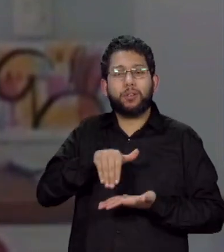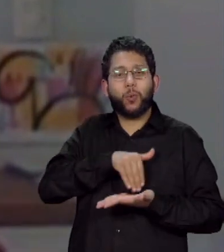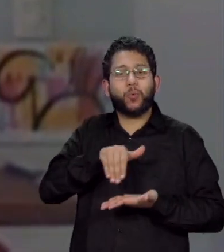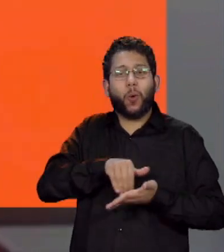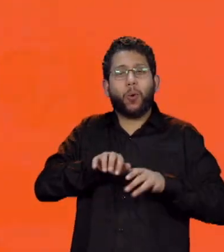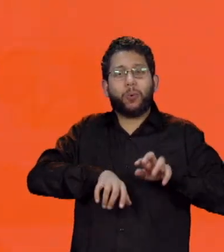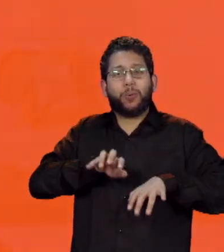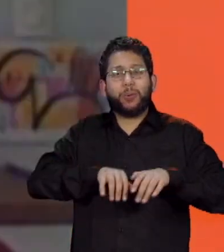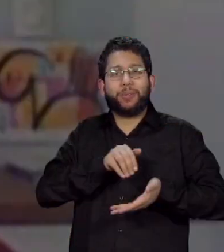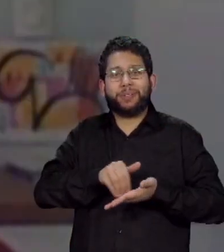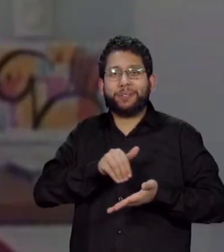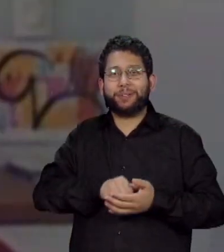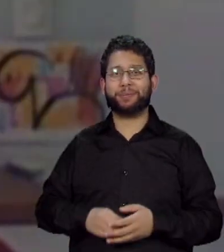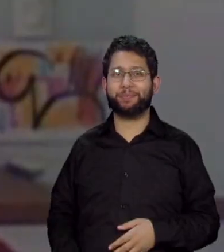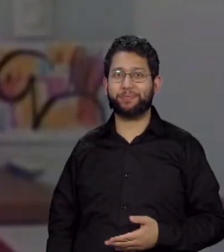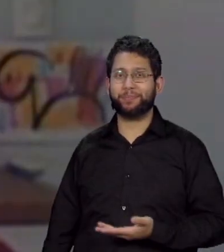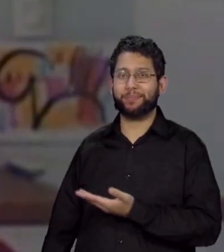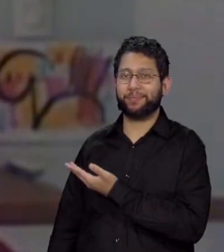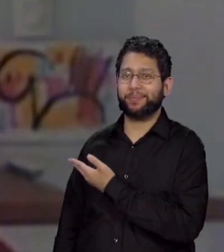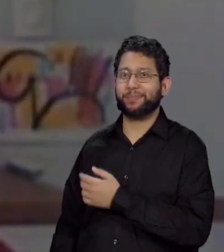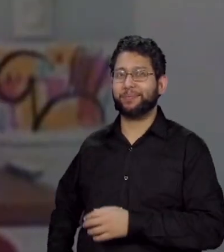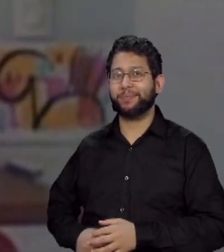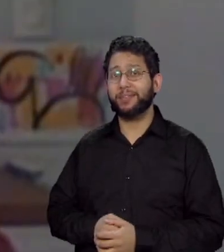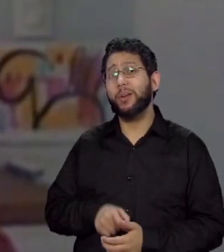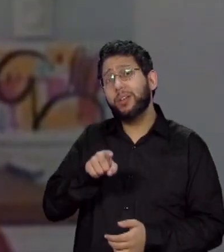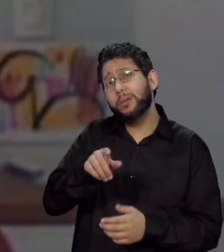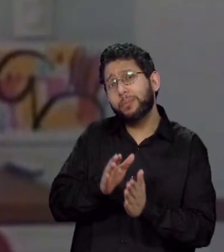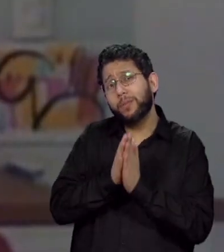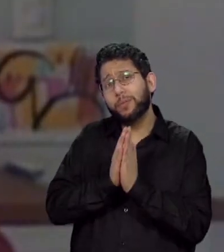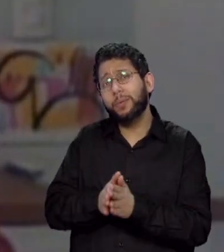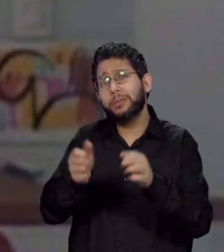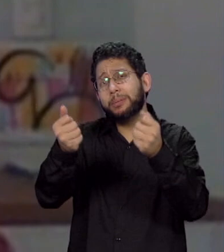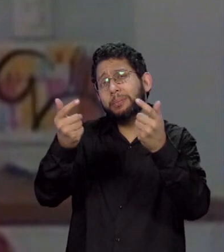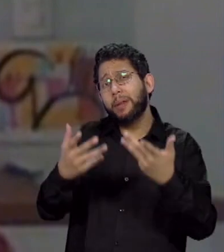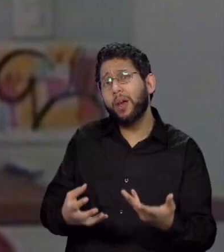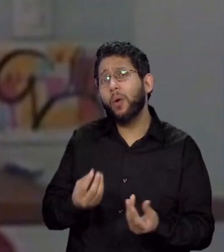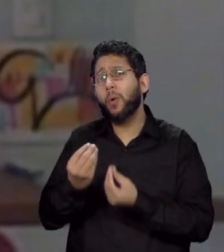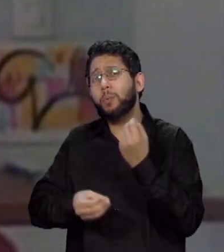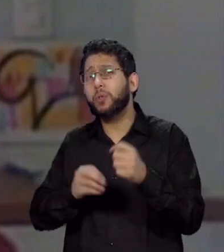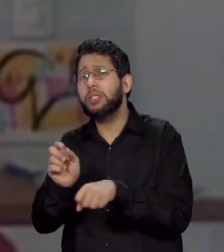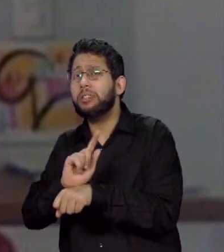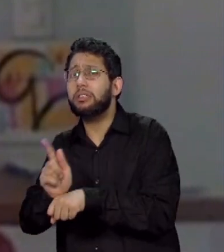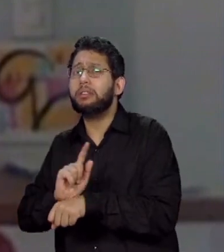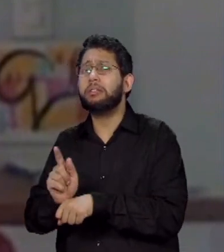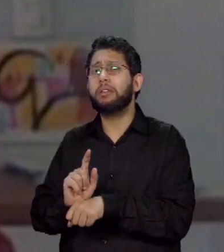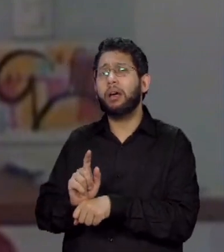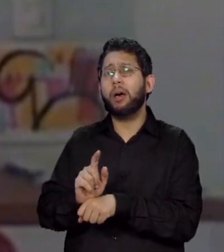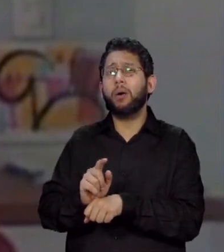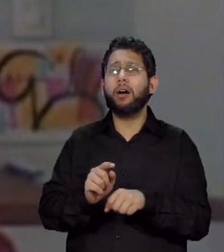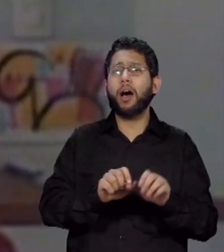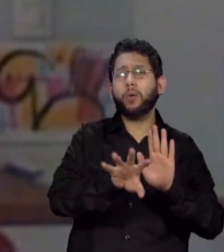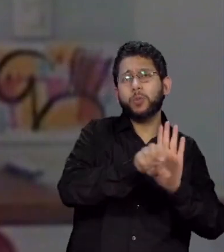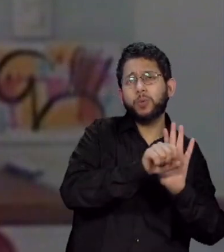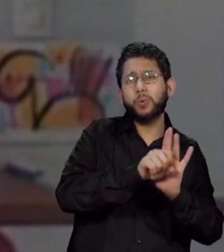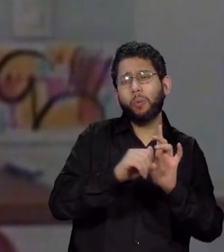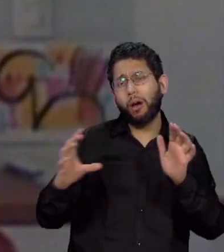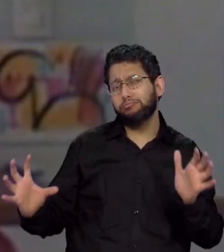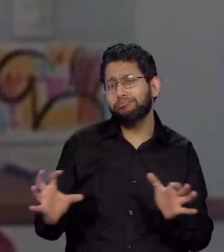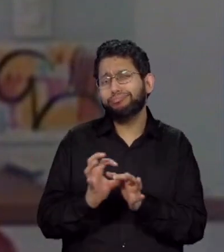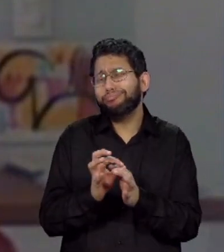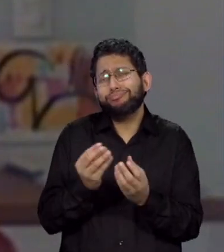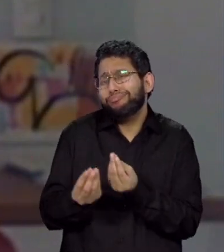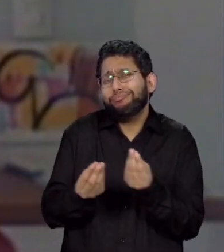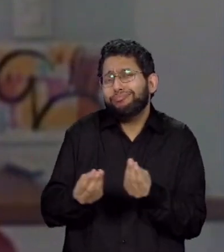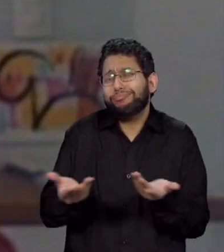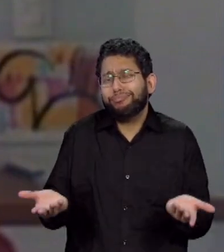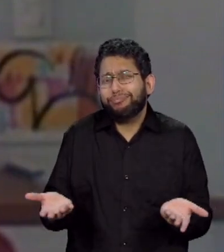escritório. Pergunta feita por @Mari Maranho. Alessandra, gostaria muito que a senhora falasse sobre a gestão e o audiovisual, como